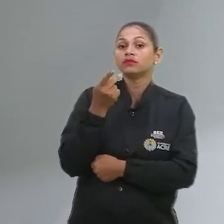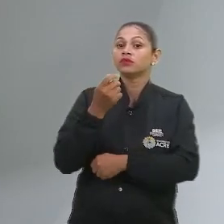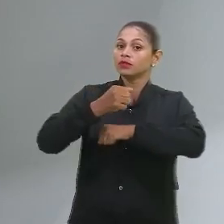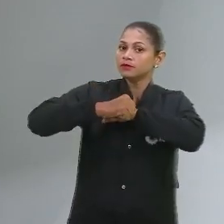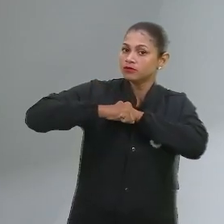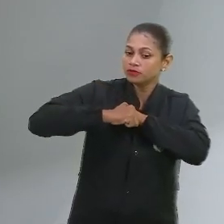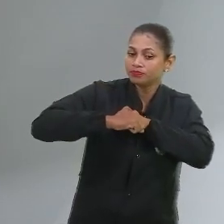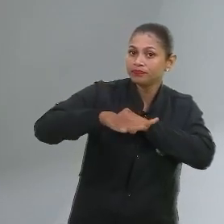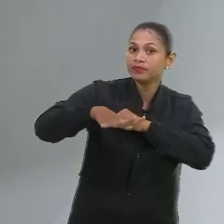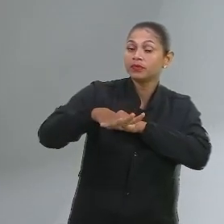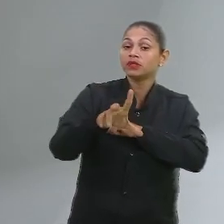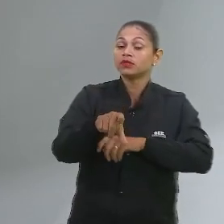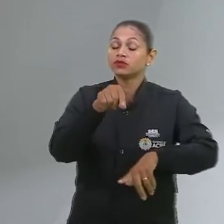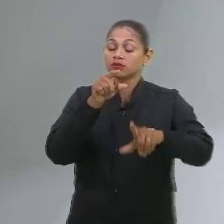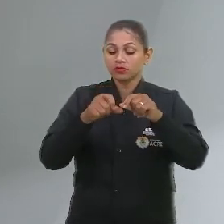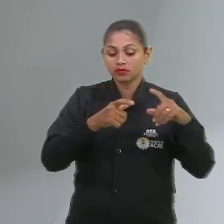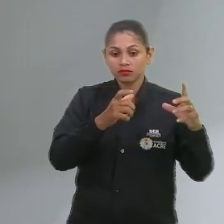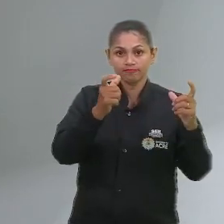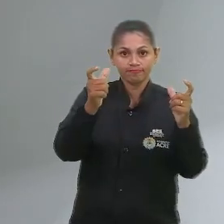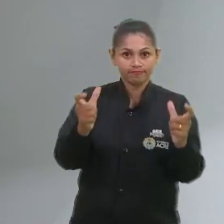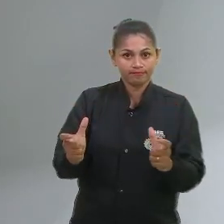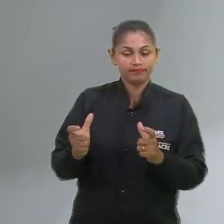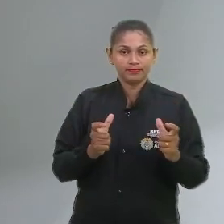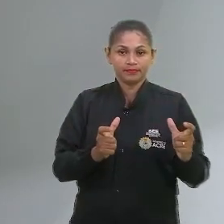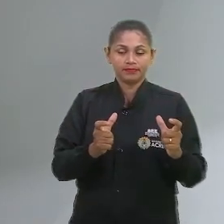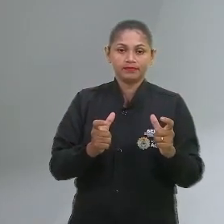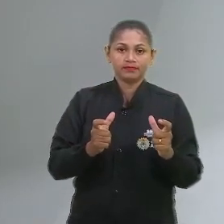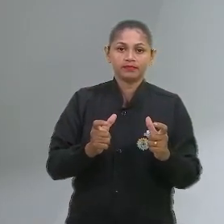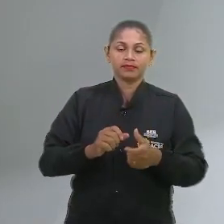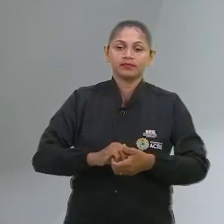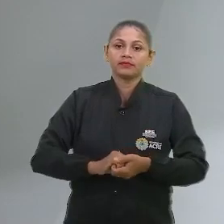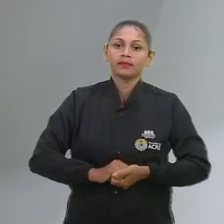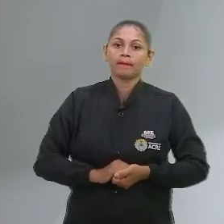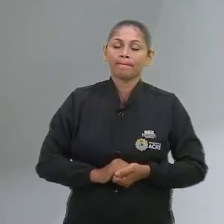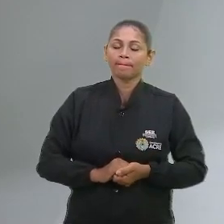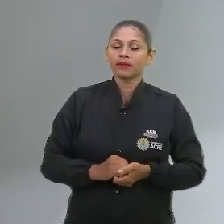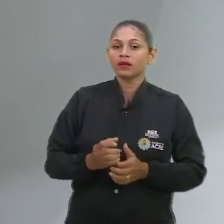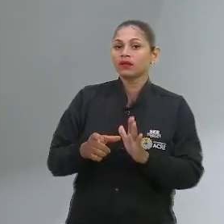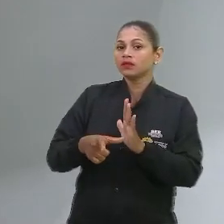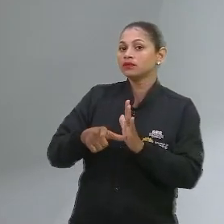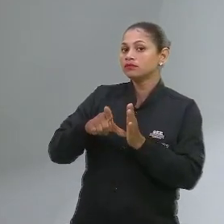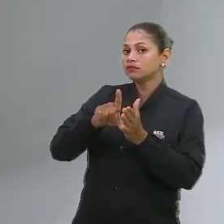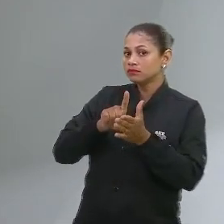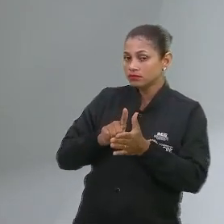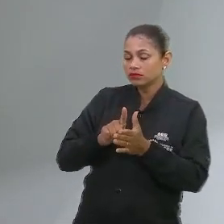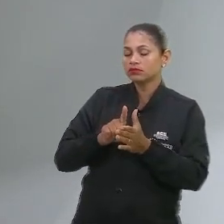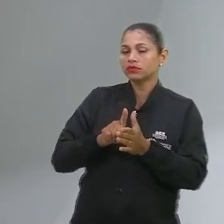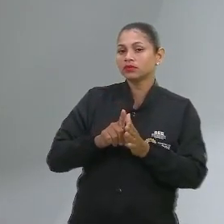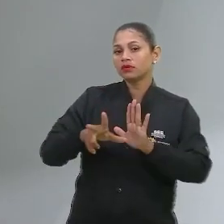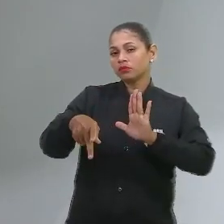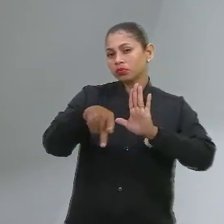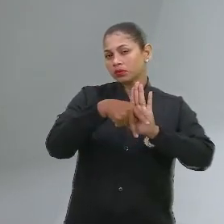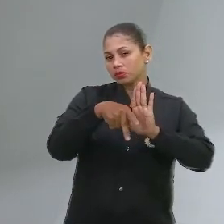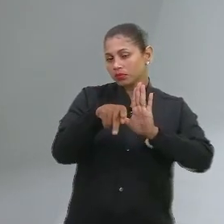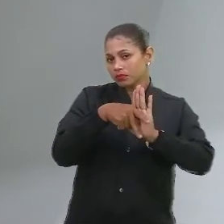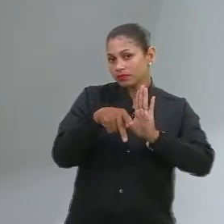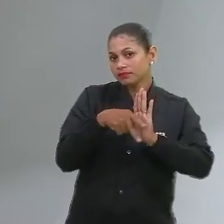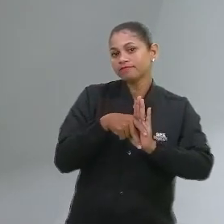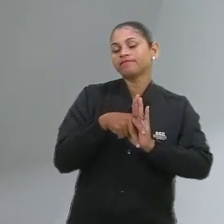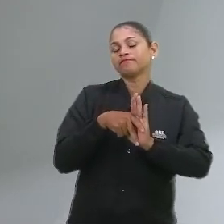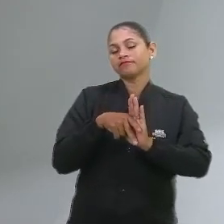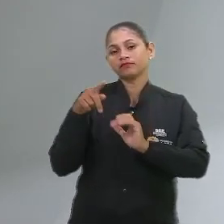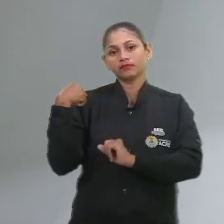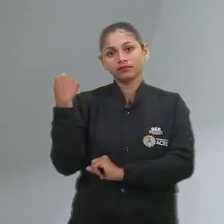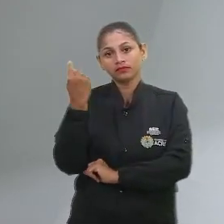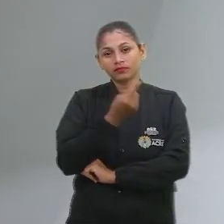e espaços de resistência. Mas antes de entrar nessa parte mais específica das mídias de resistência,